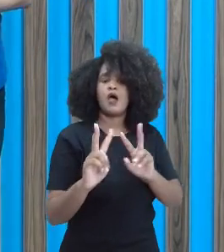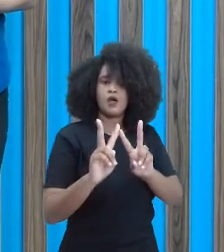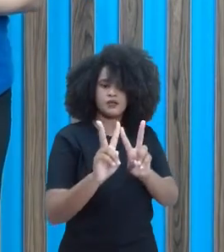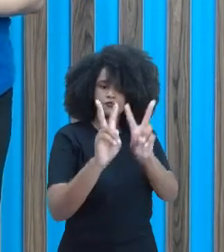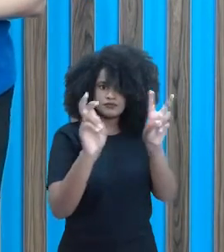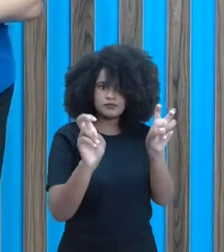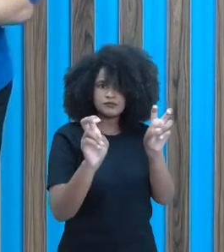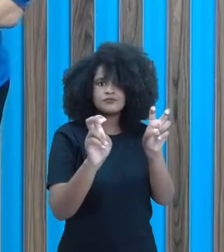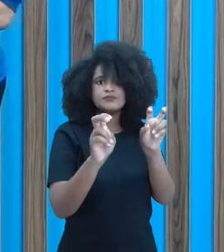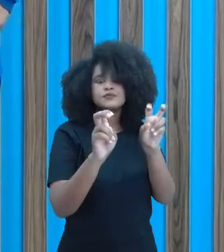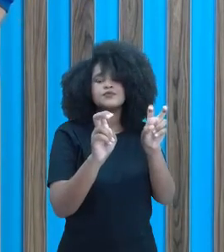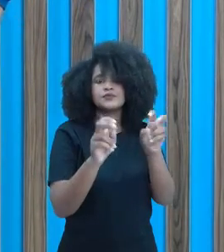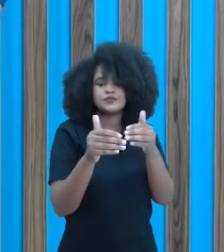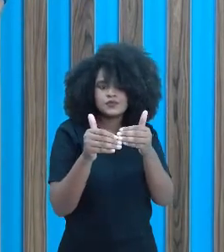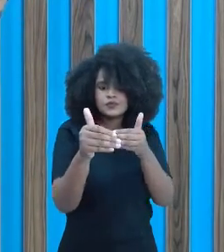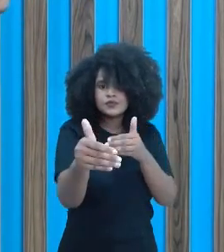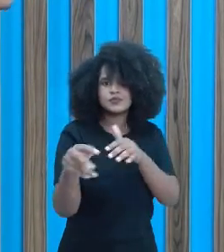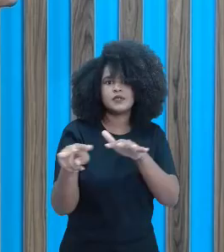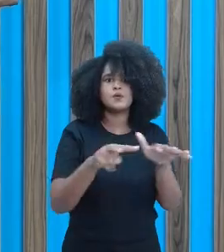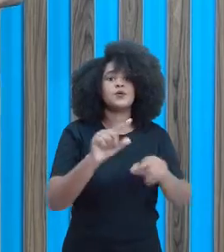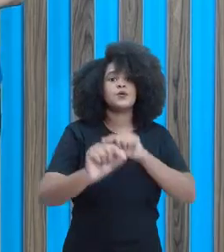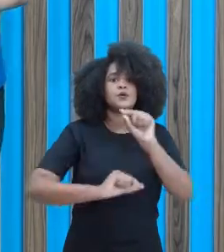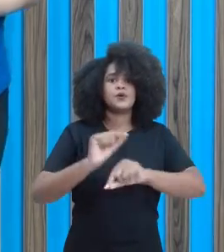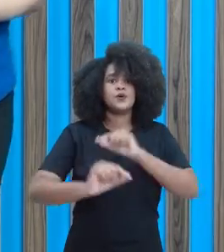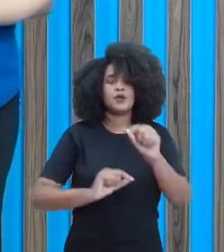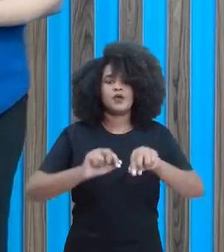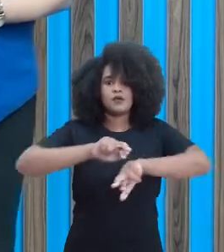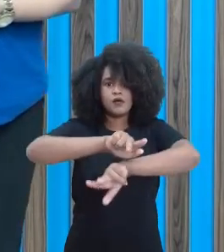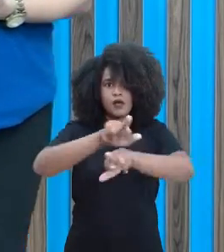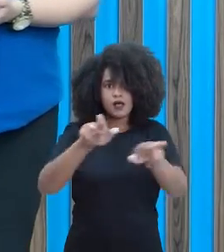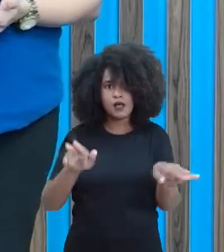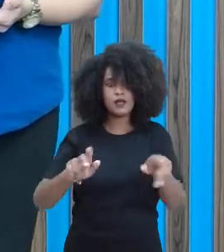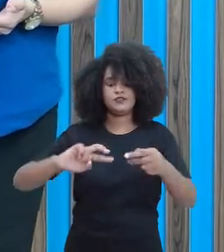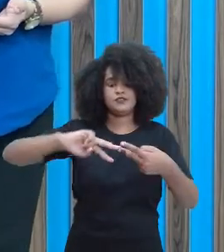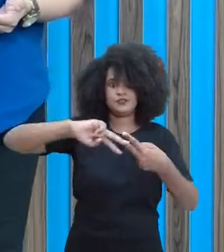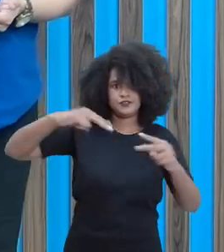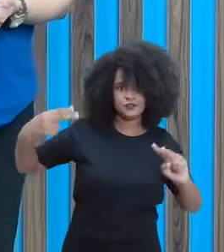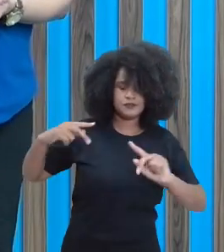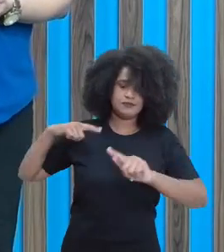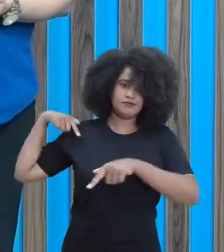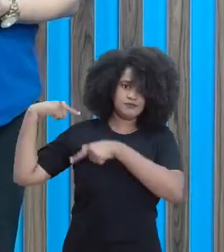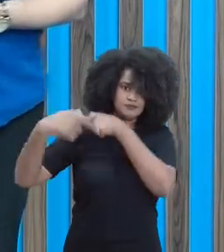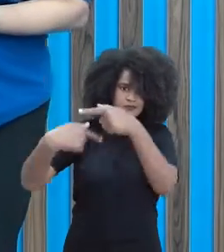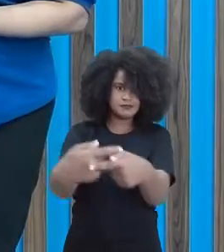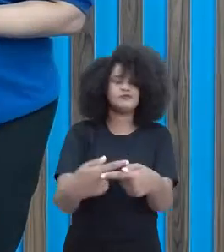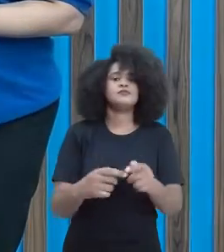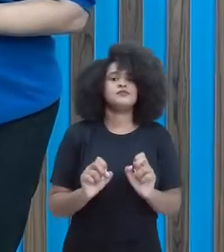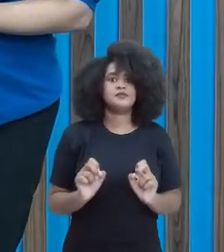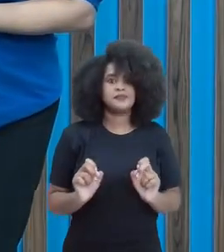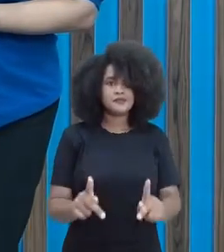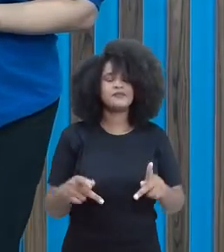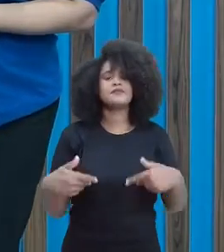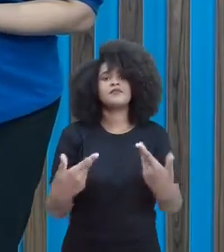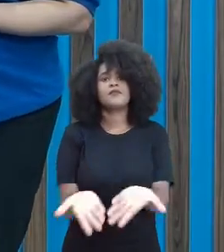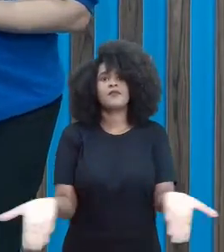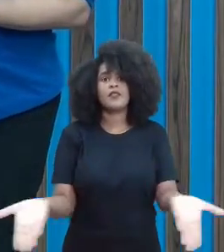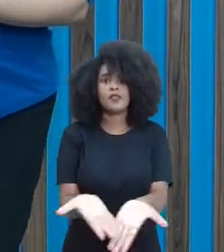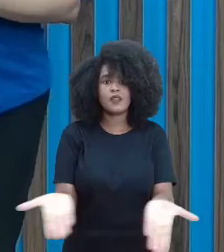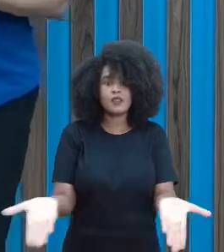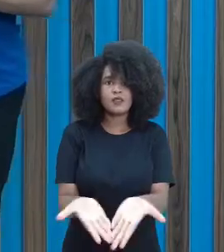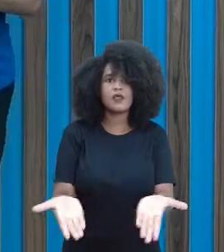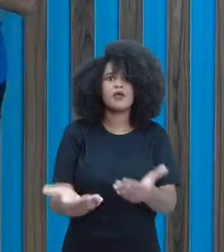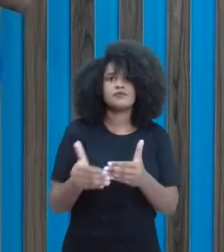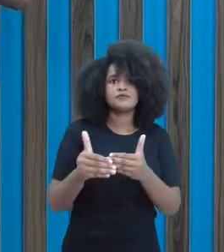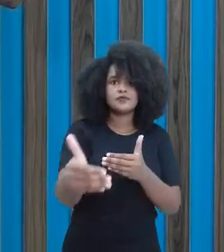assunto dessa semana, que é diversidade e herança genética, tá bom? Então, vamos lá, vamos seguir aqui. Então, o